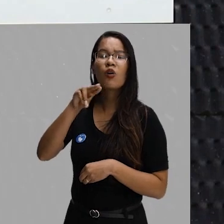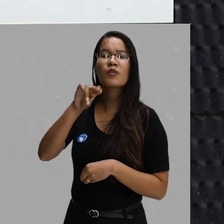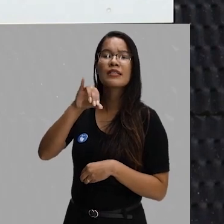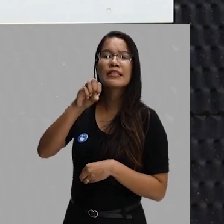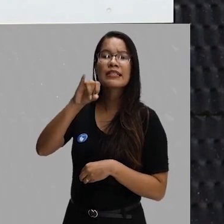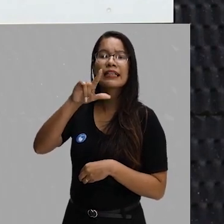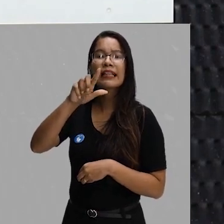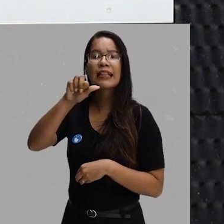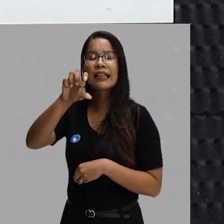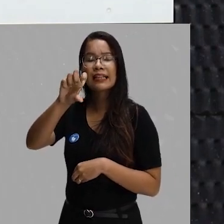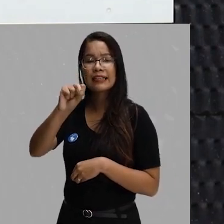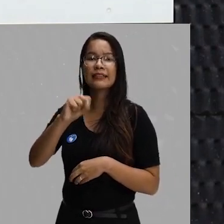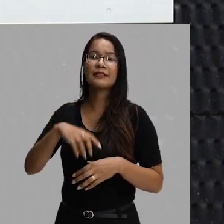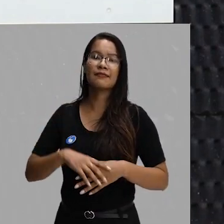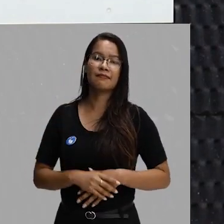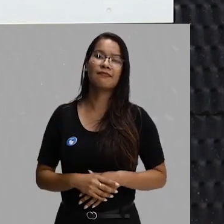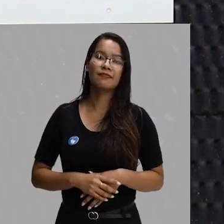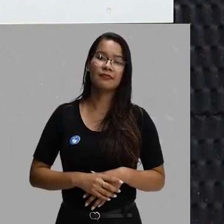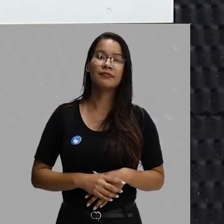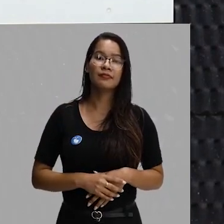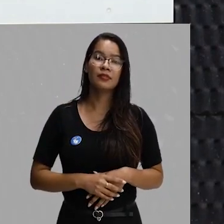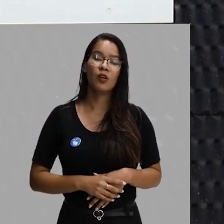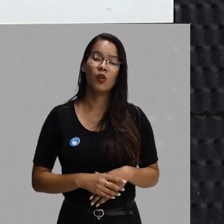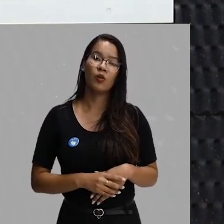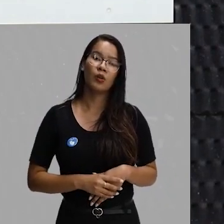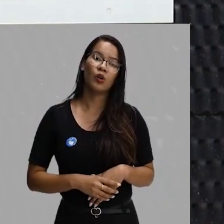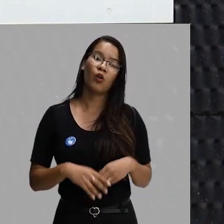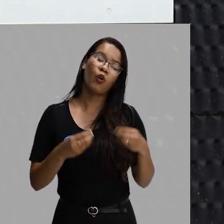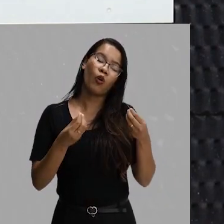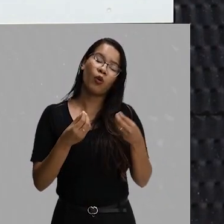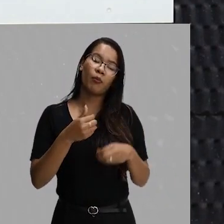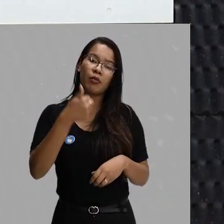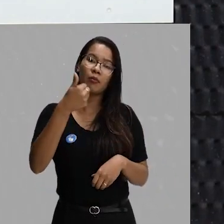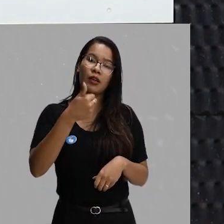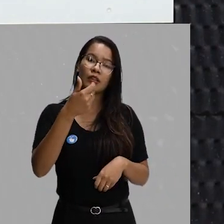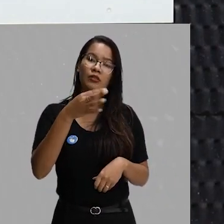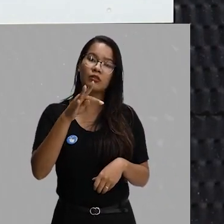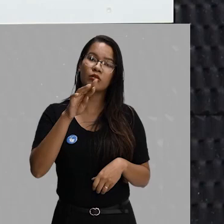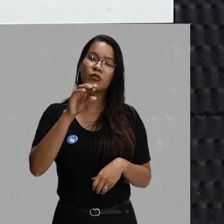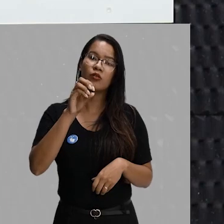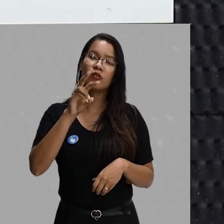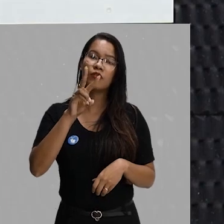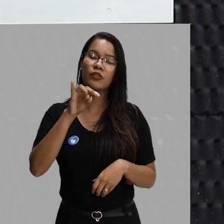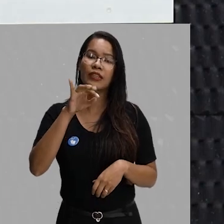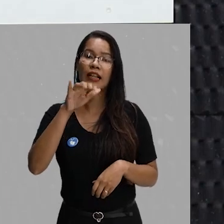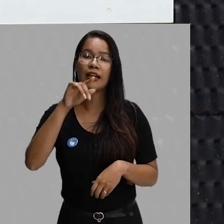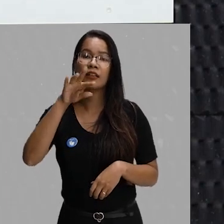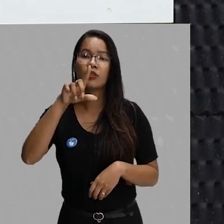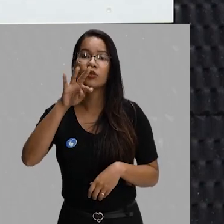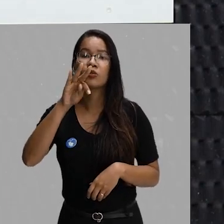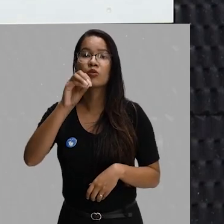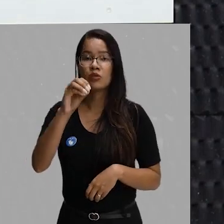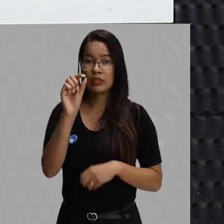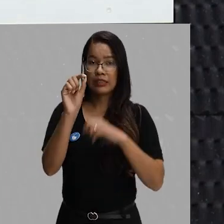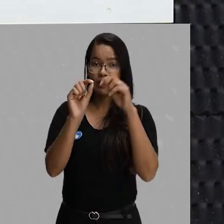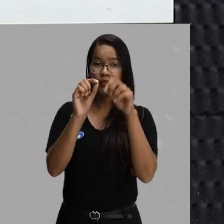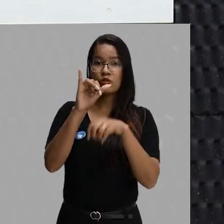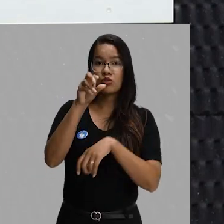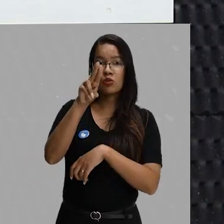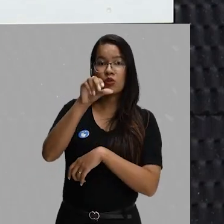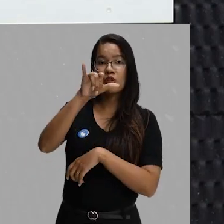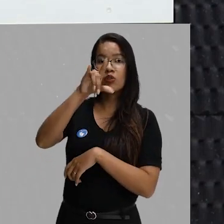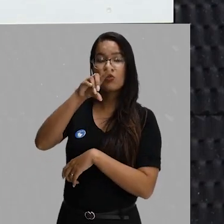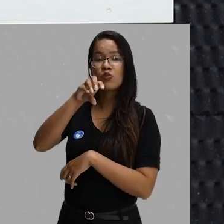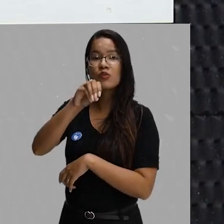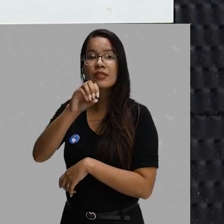formação de triunviratos militares, como o primeiro triunvirato que se destacou Júlio César, que foi brutalmente assassinado